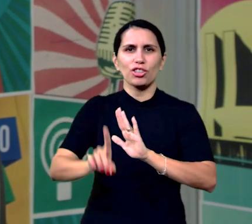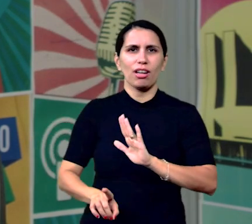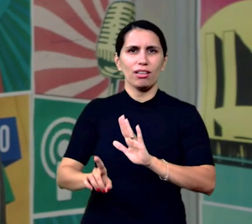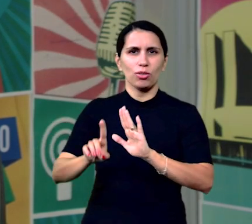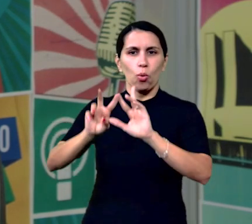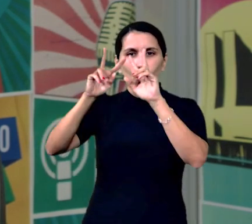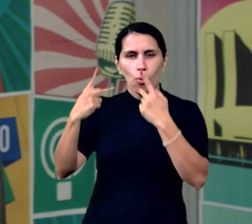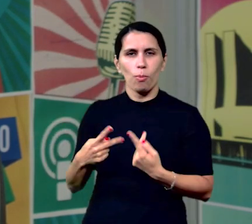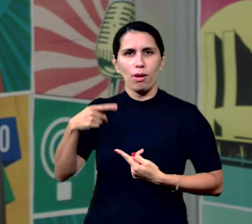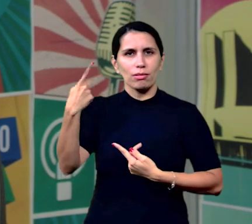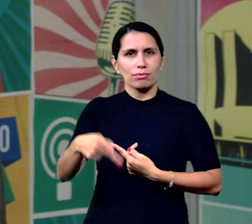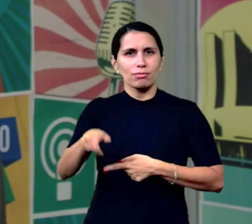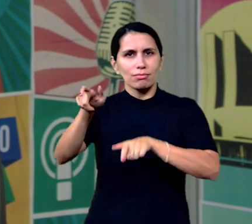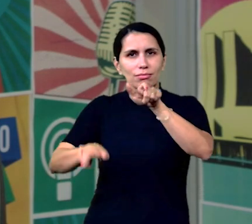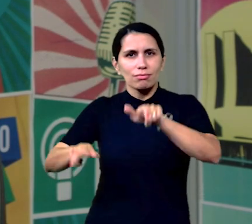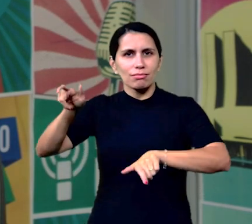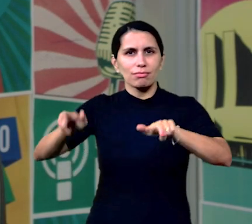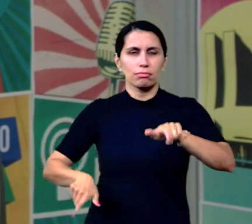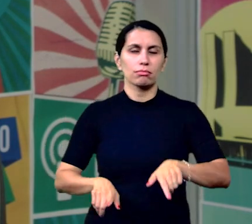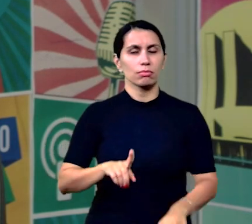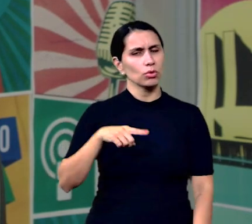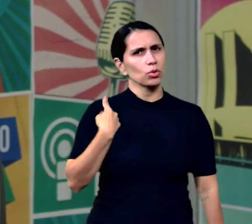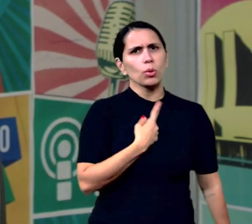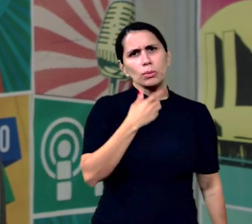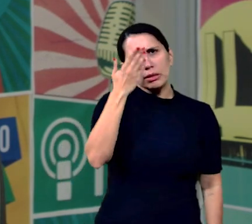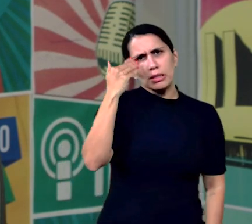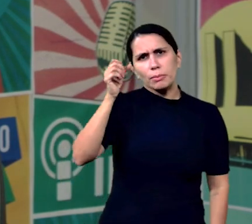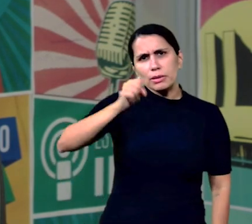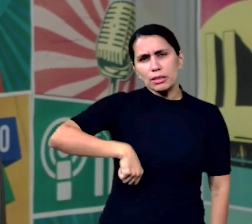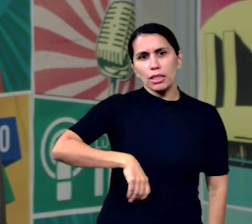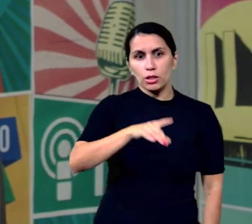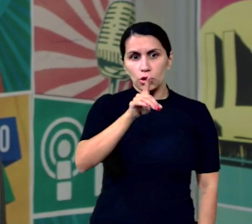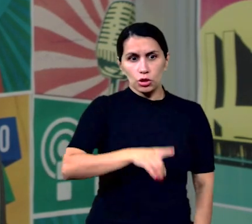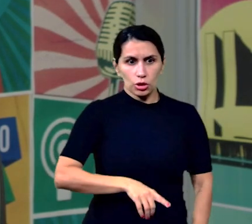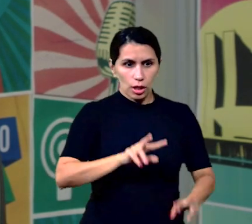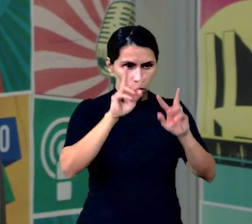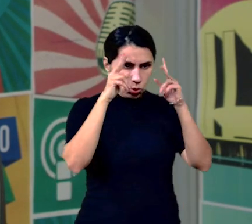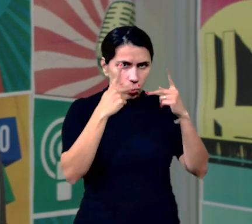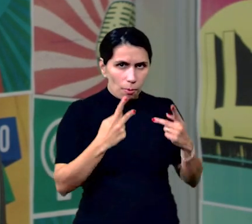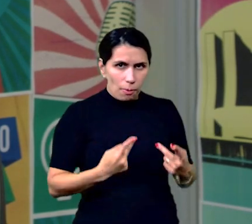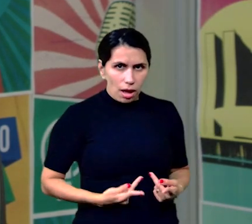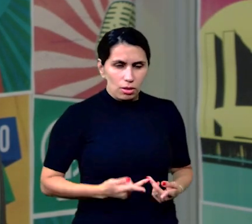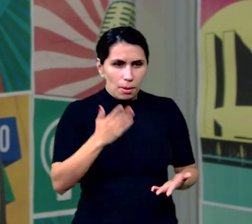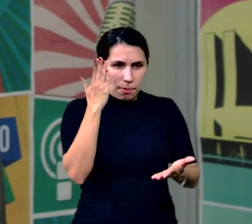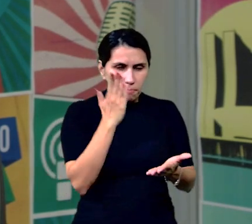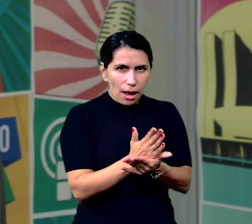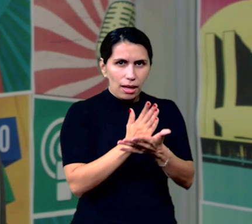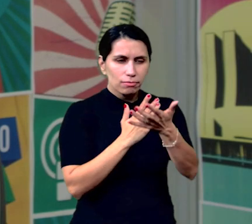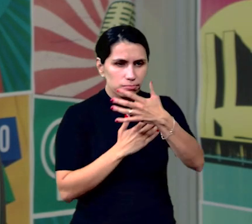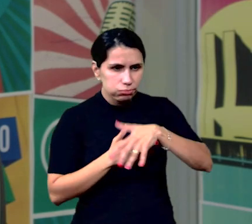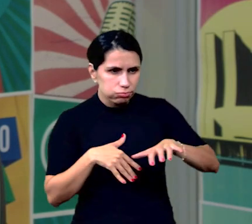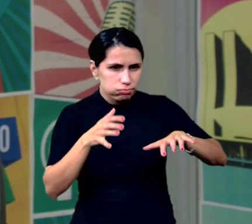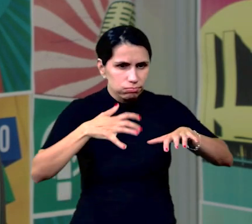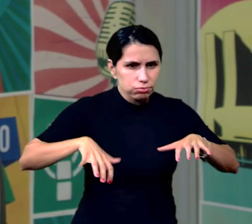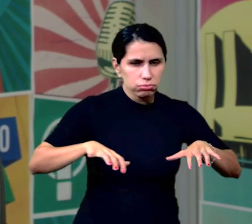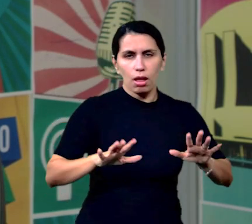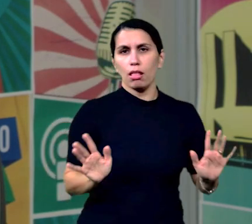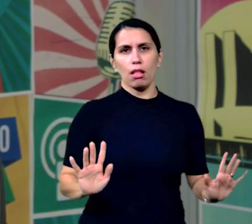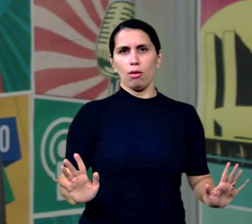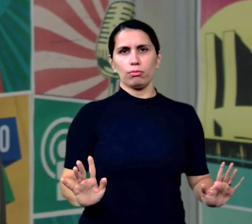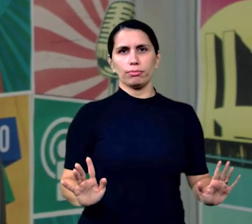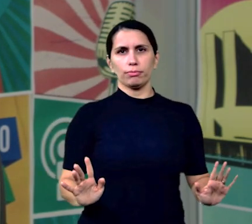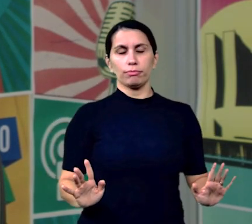povos e pessoas. E a gente sabe que os direitos humanos eles não podem ser divididos, né. Então Sim. se uma pessoa não